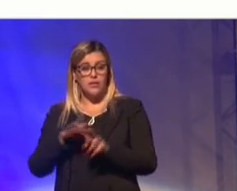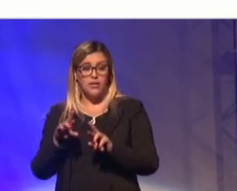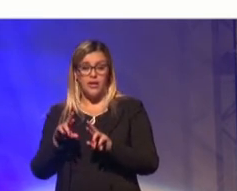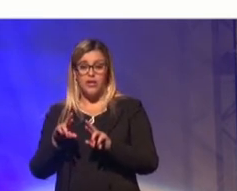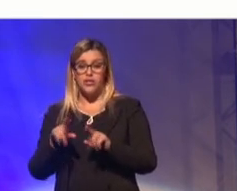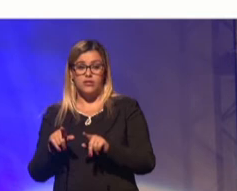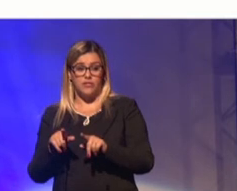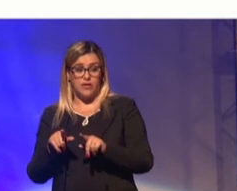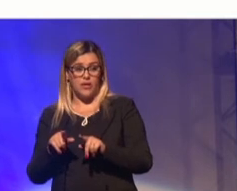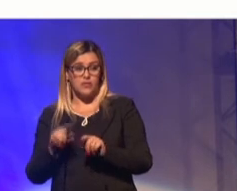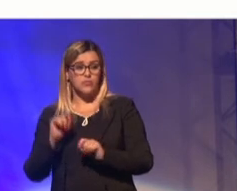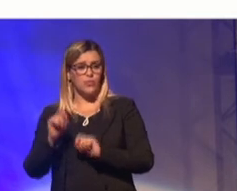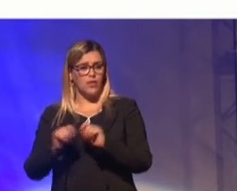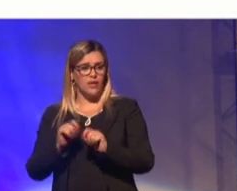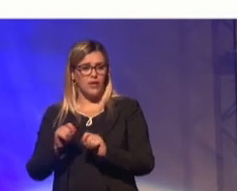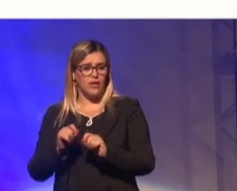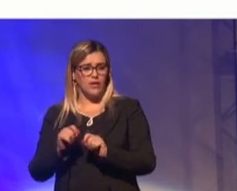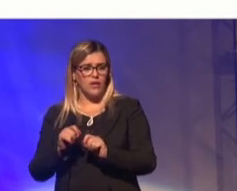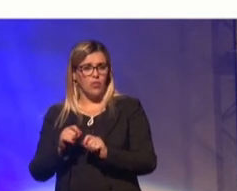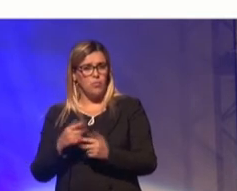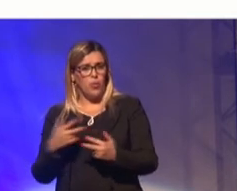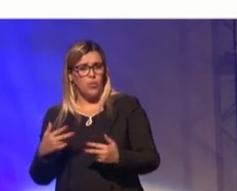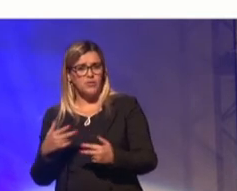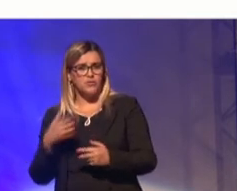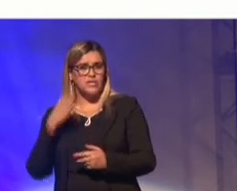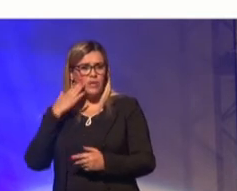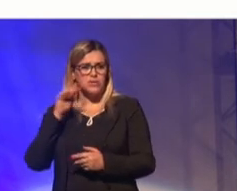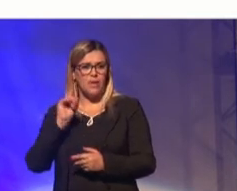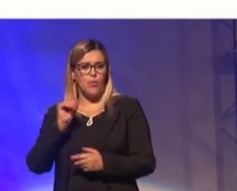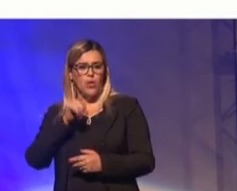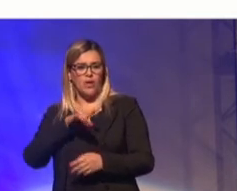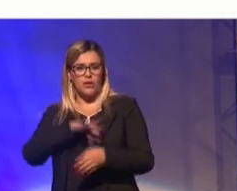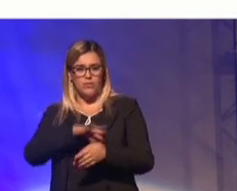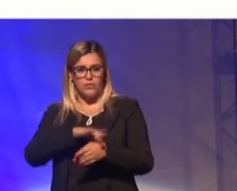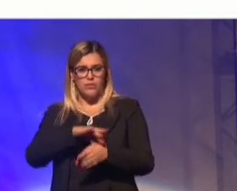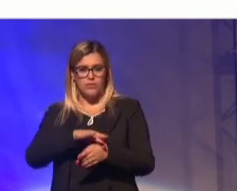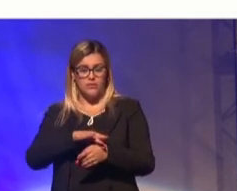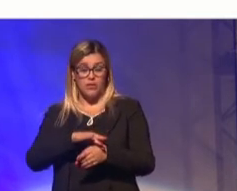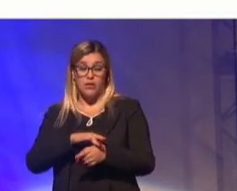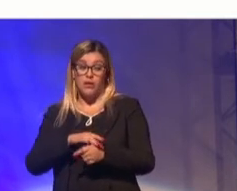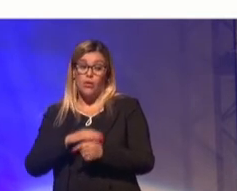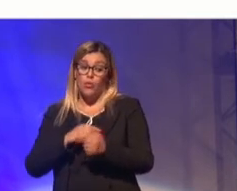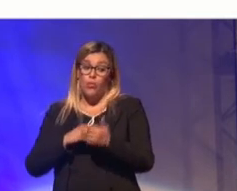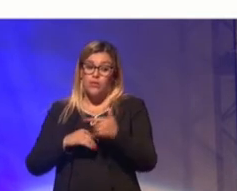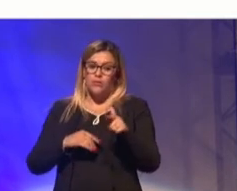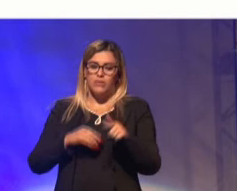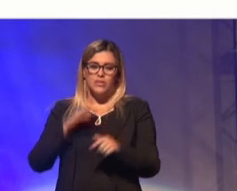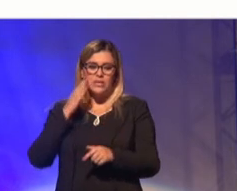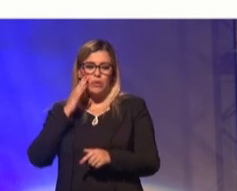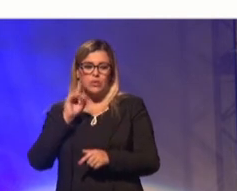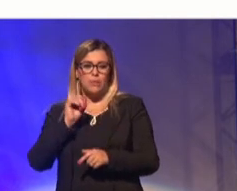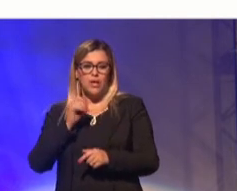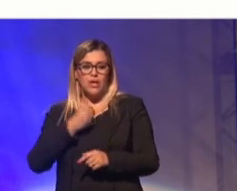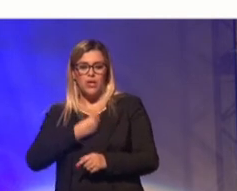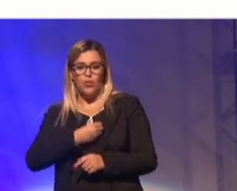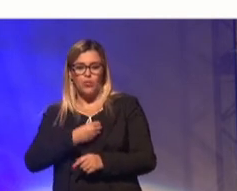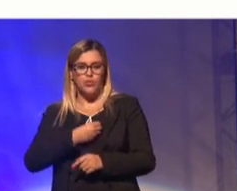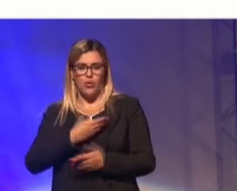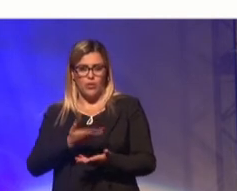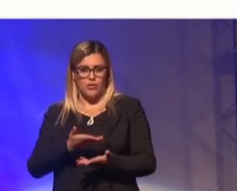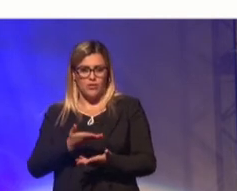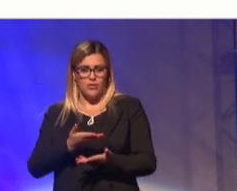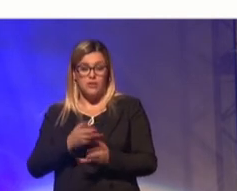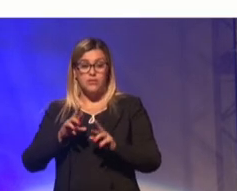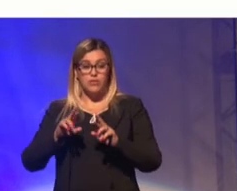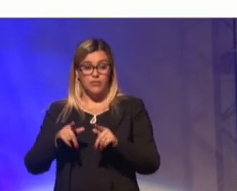do evidence of lack. Por quê? Uma coisa é você não ter a evidência, outra coisa é você ter a evidência dizendo que não funciona. São